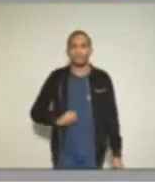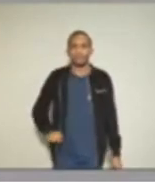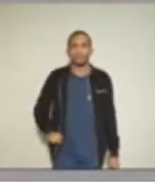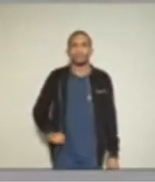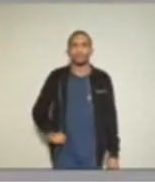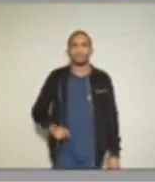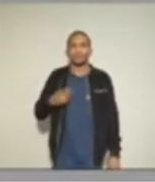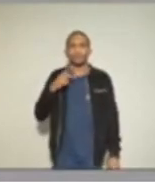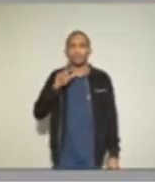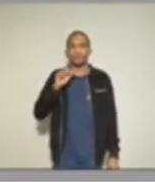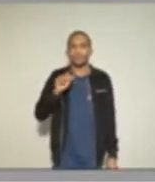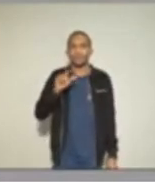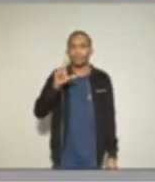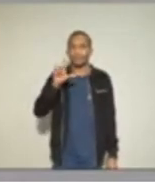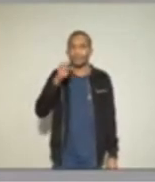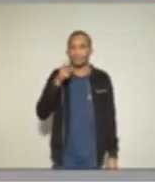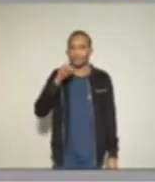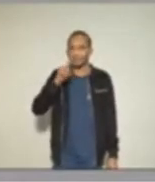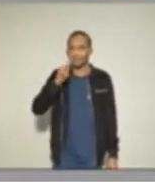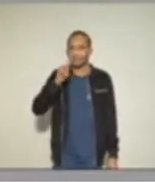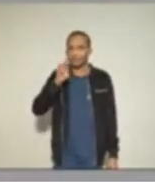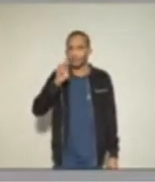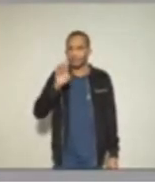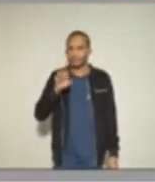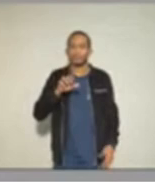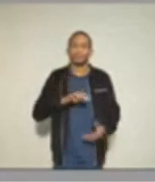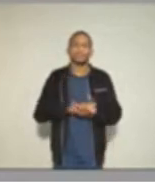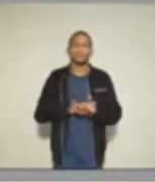República, Alexandre Giordano.